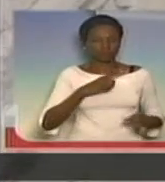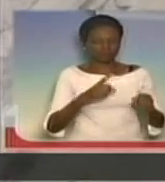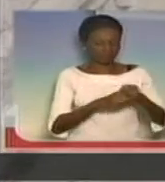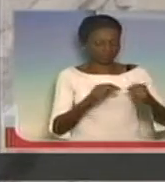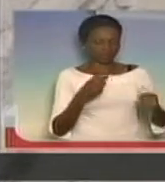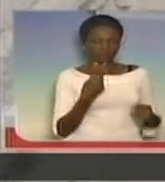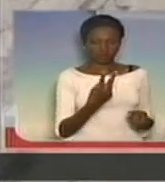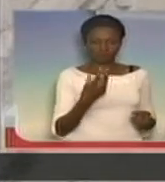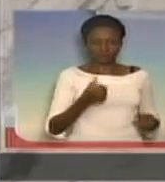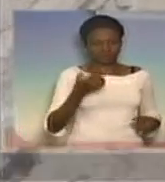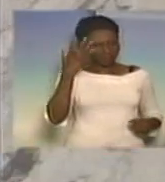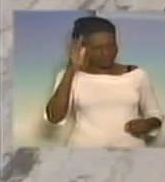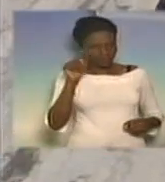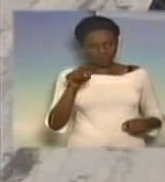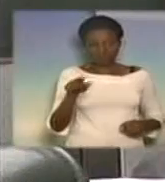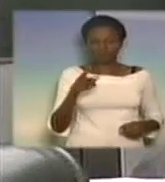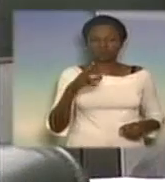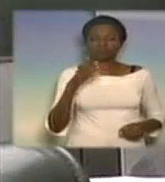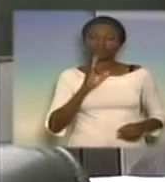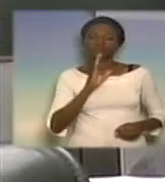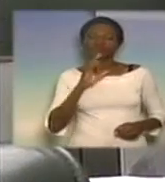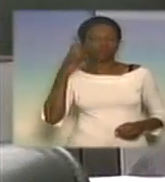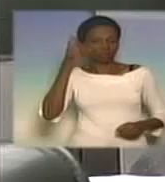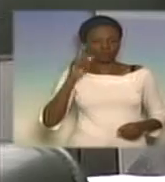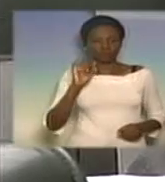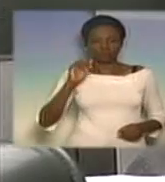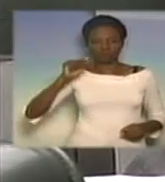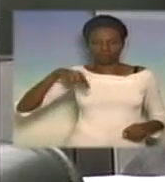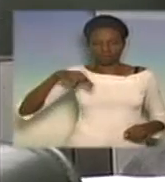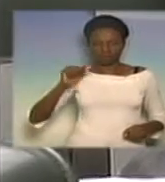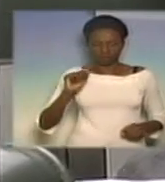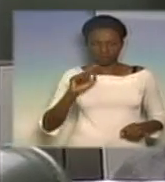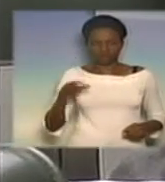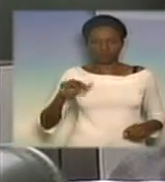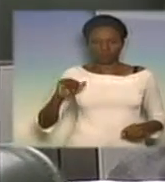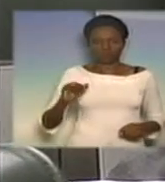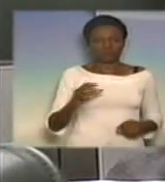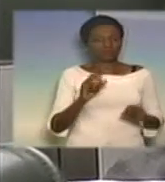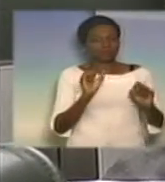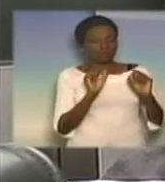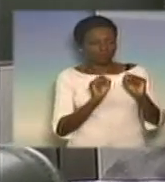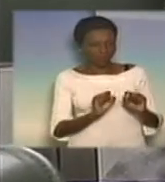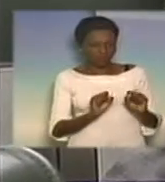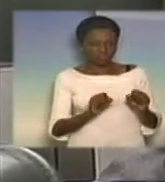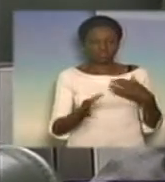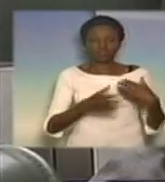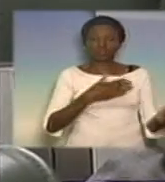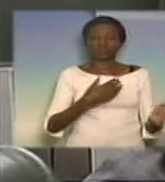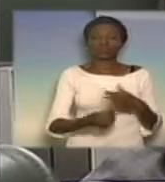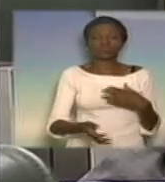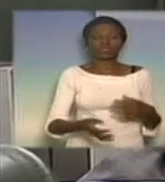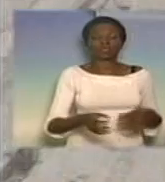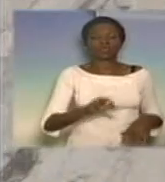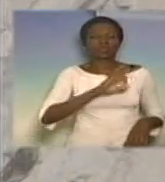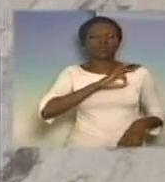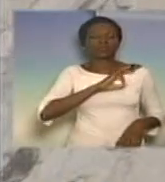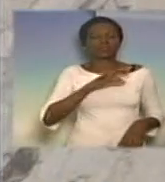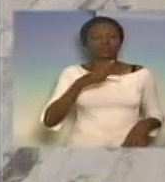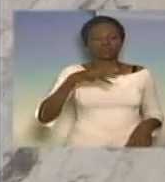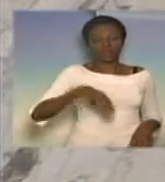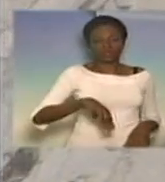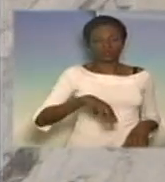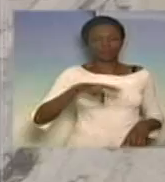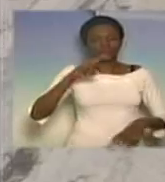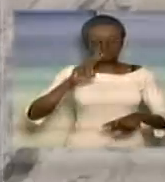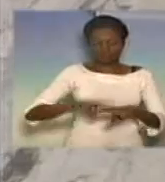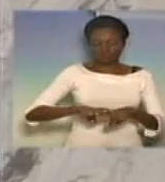artigo. Esse artigo, deputado, permite que qualquer policial militar seja recolhido preso incomunicável administrativamente